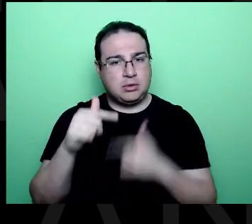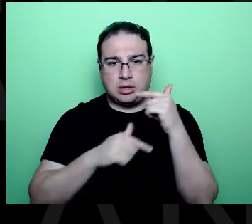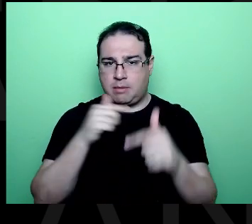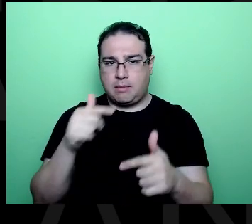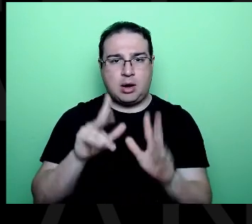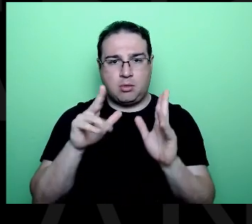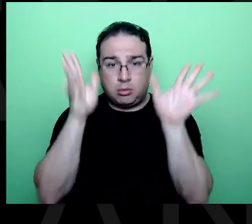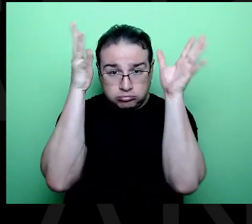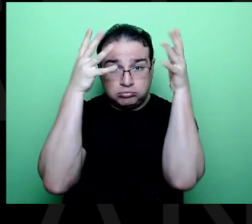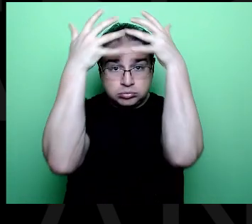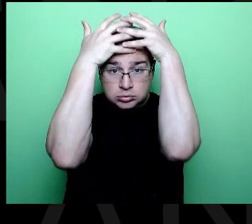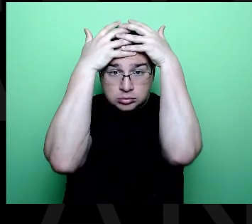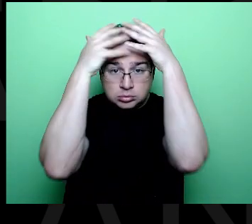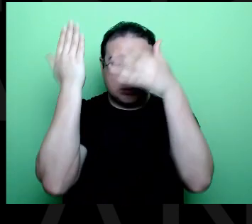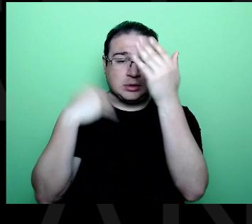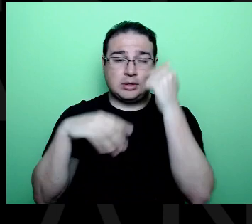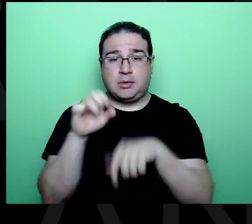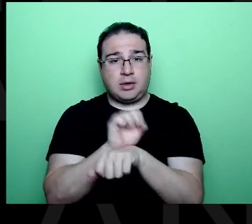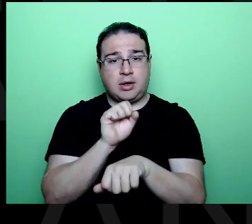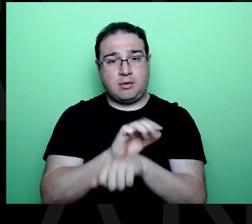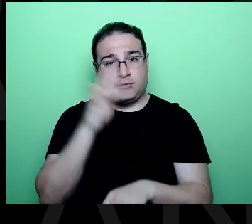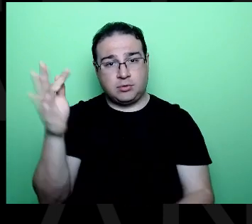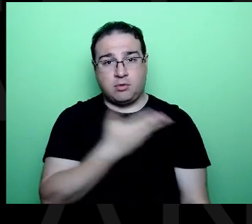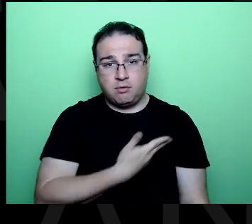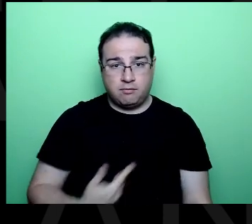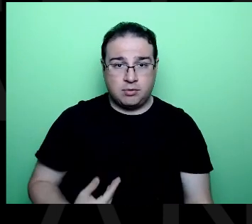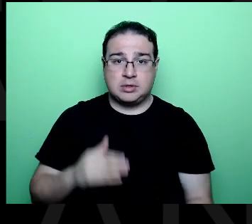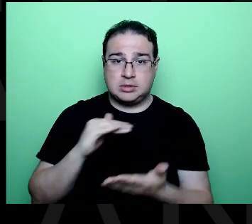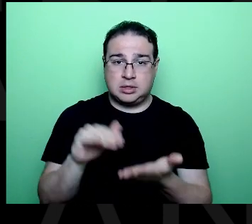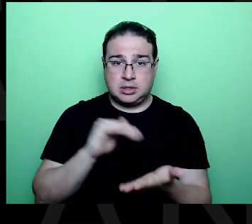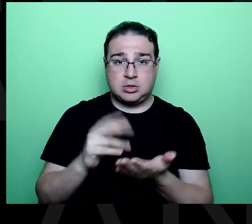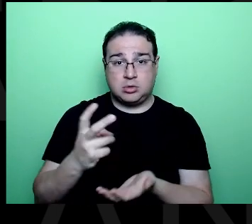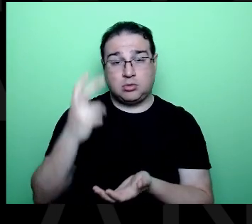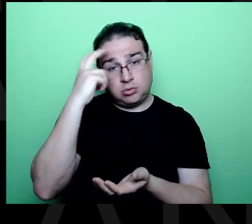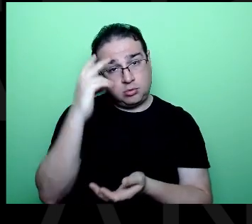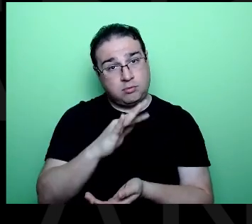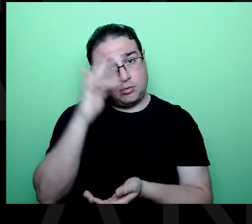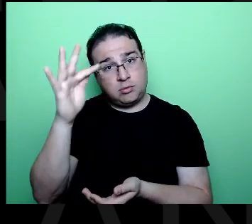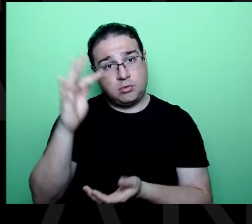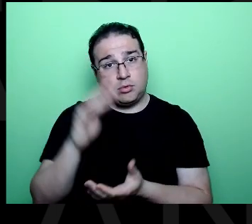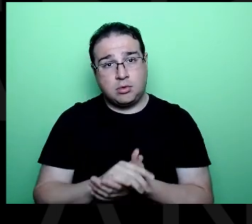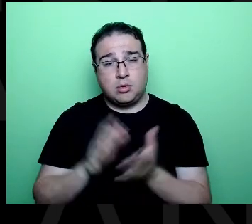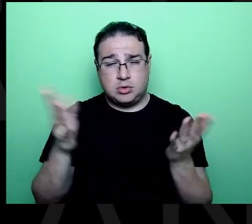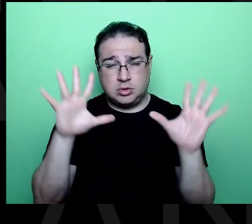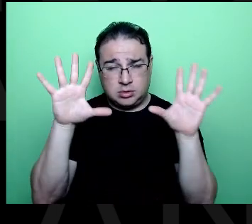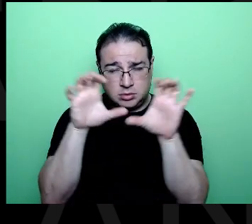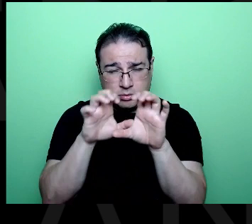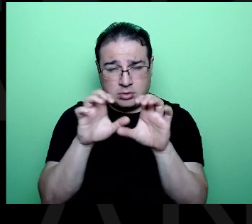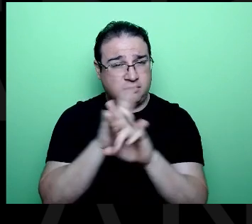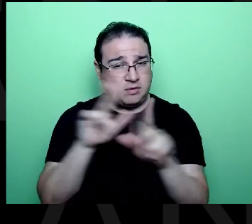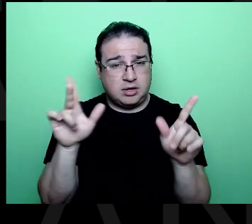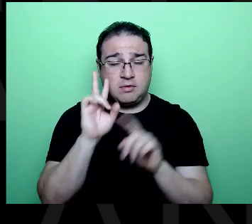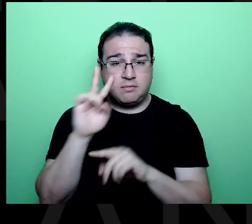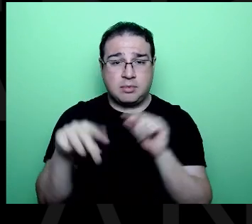sacerdócio e eu espero que venha aí um governo, uma Secretaria de Cultura, num futuro menos sombrio do que agora, que